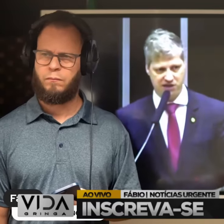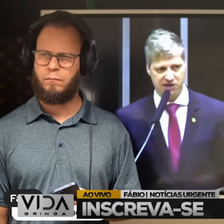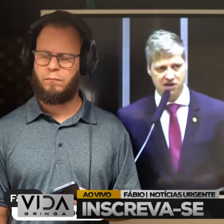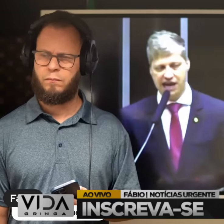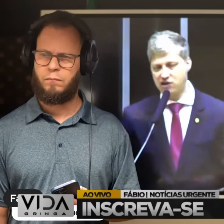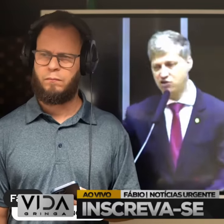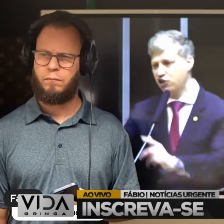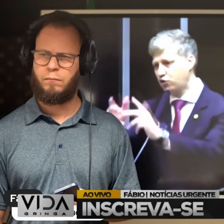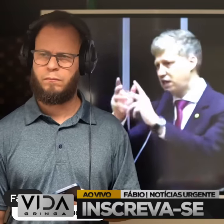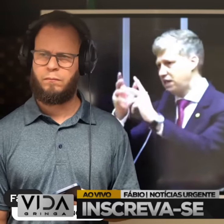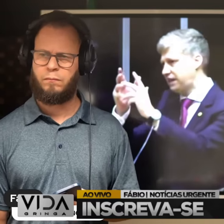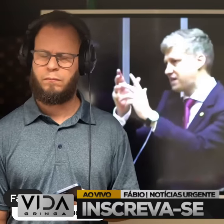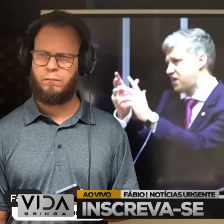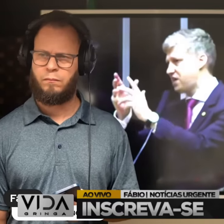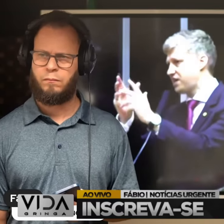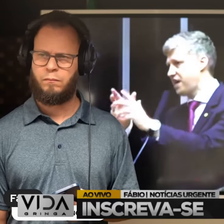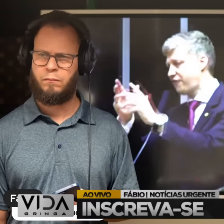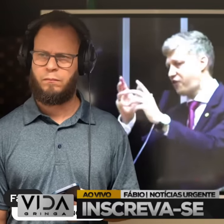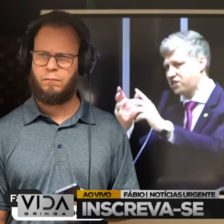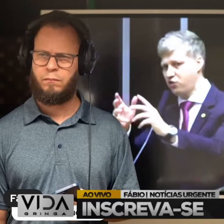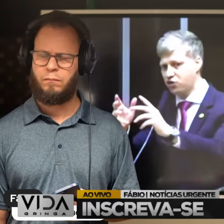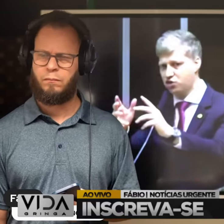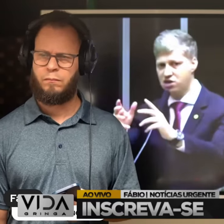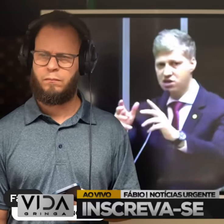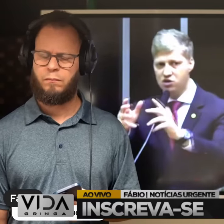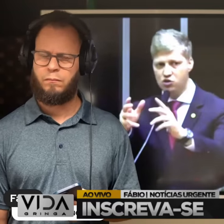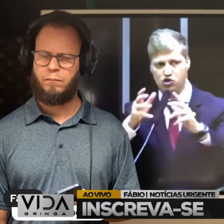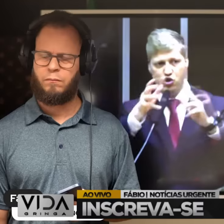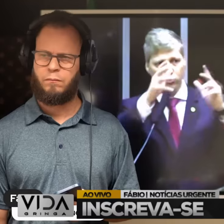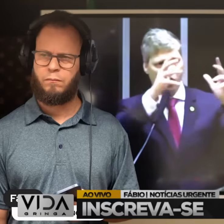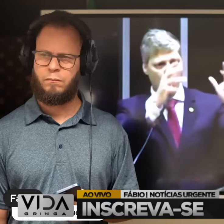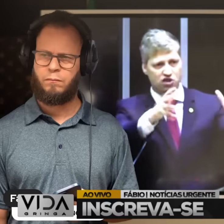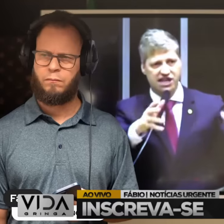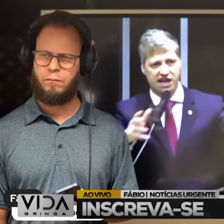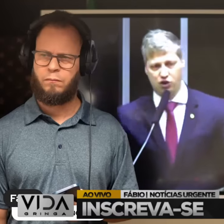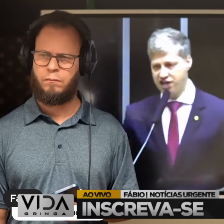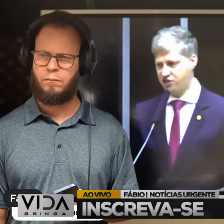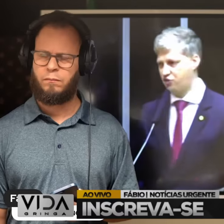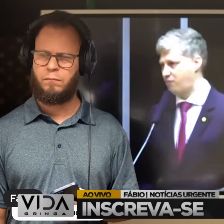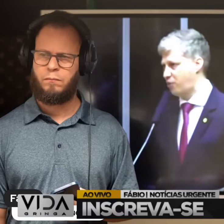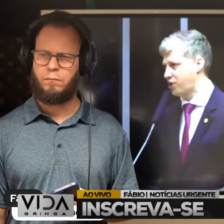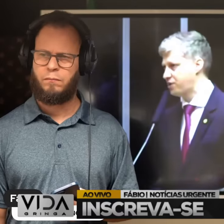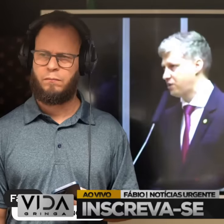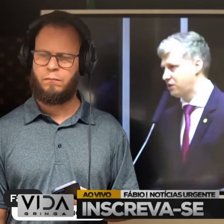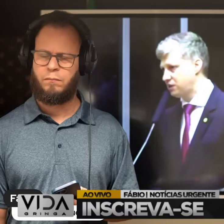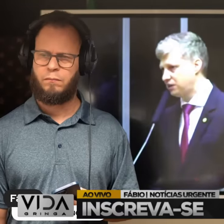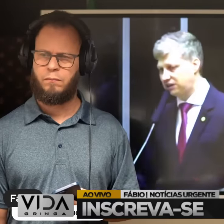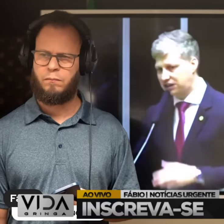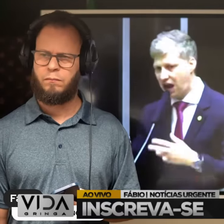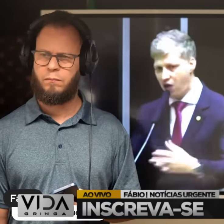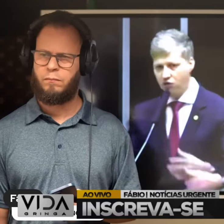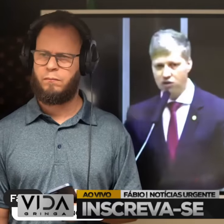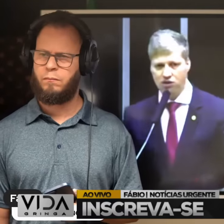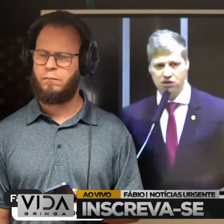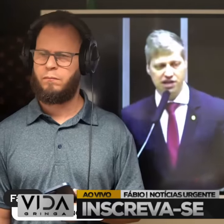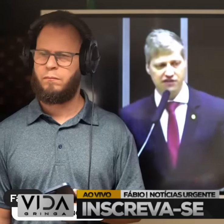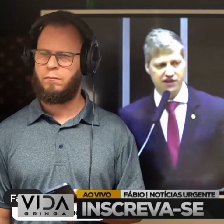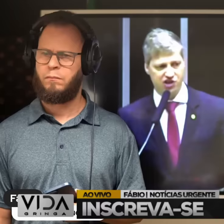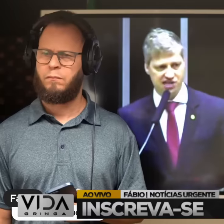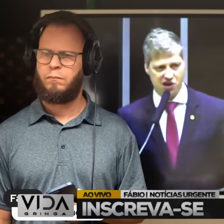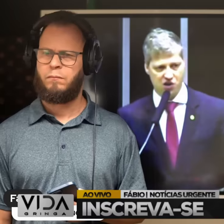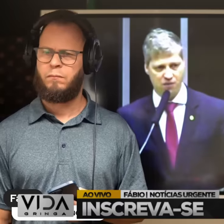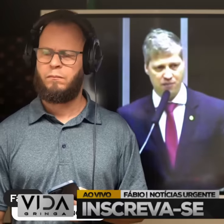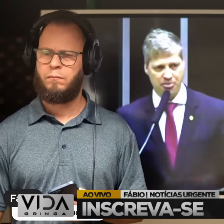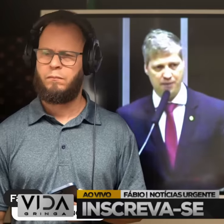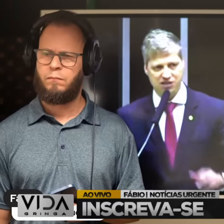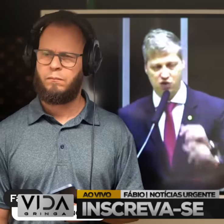CPI. Tenho dito que interessante seria que fôssemos, junto com os senadores, compor tal